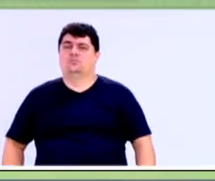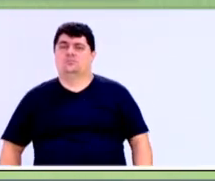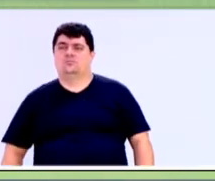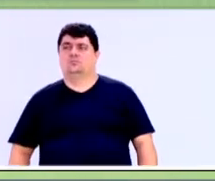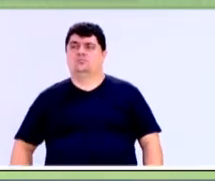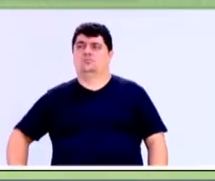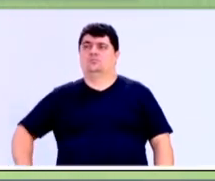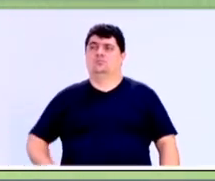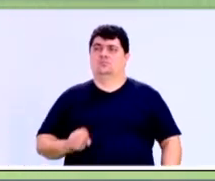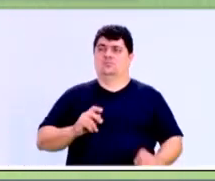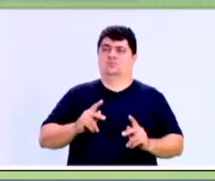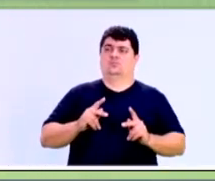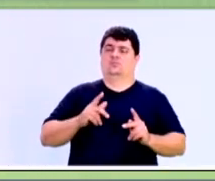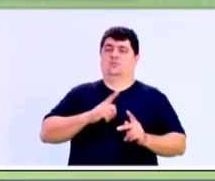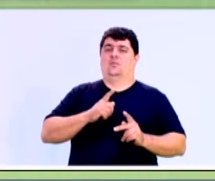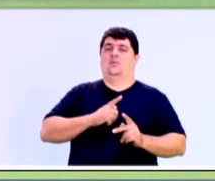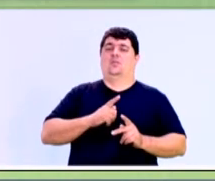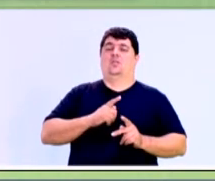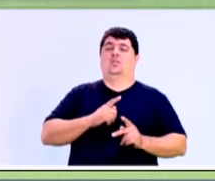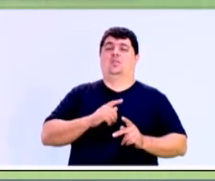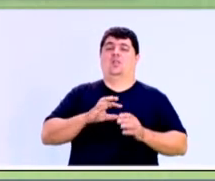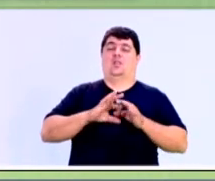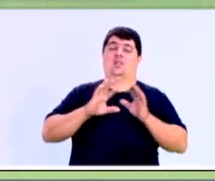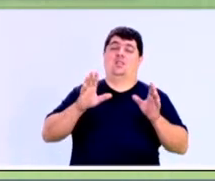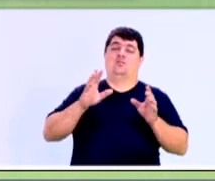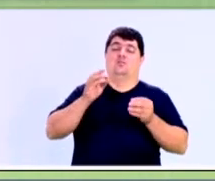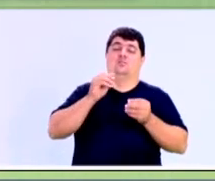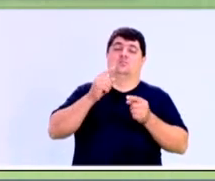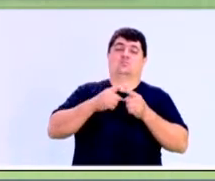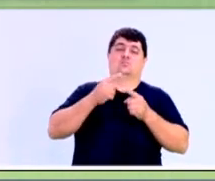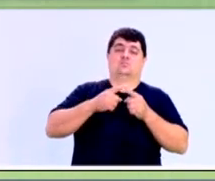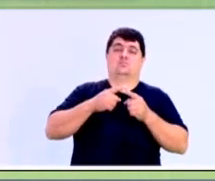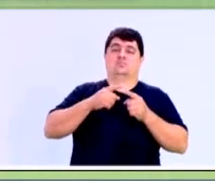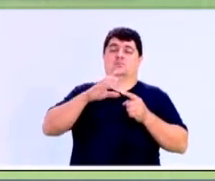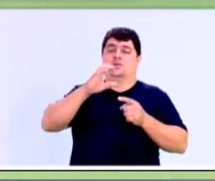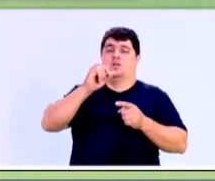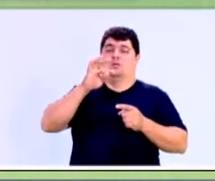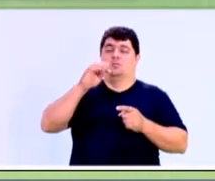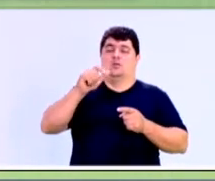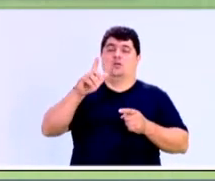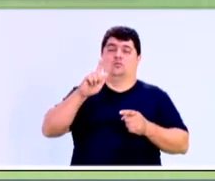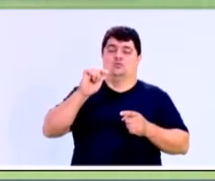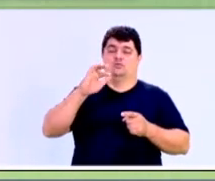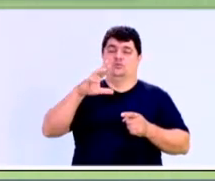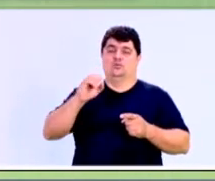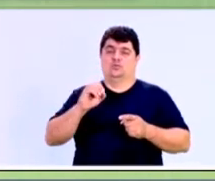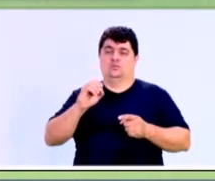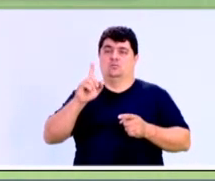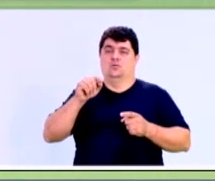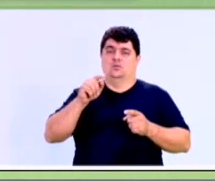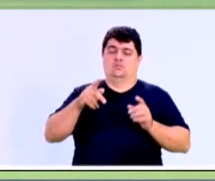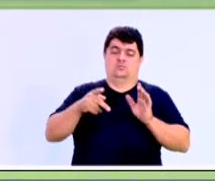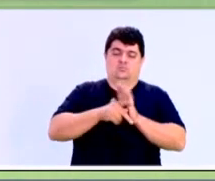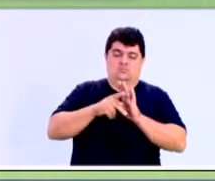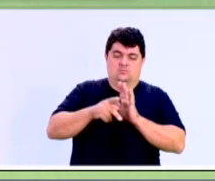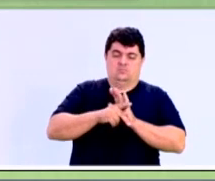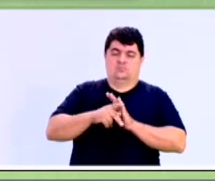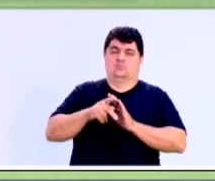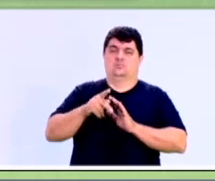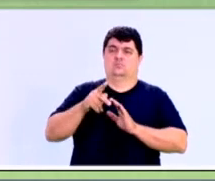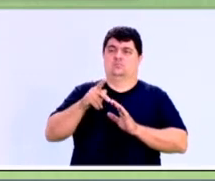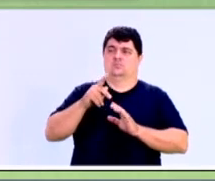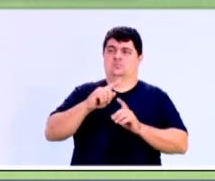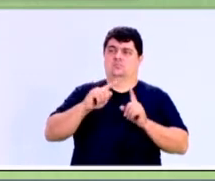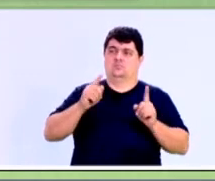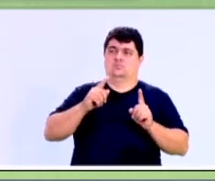tem aplicação. Isso me dá folga no curto prazo. Então, capital de giro é essa fórmula, passivo não circulante,